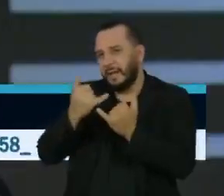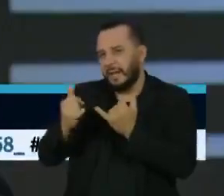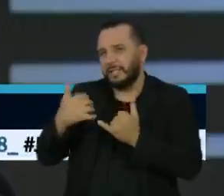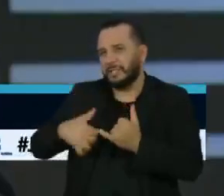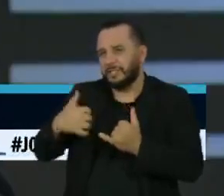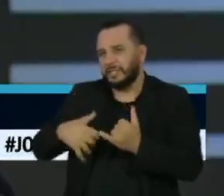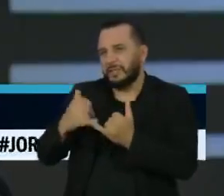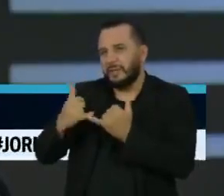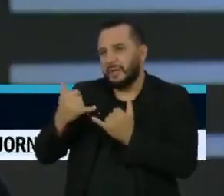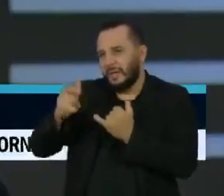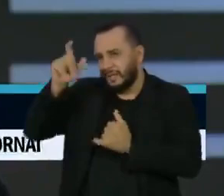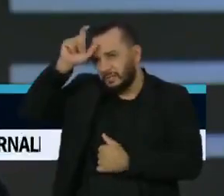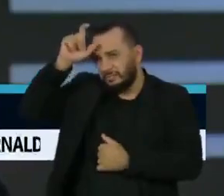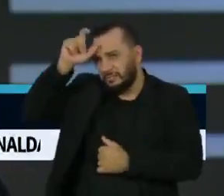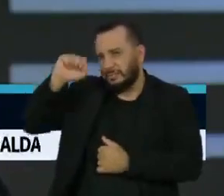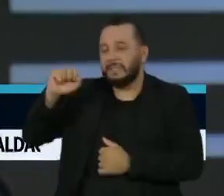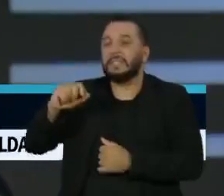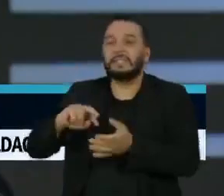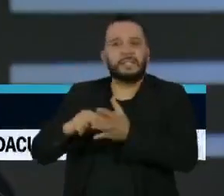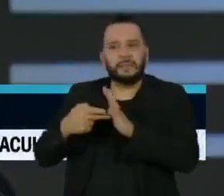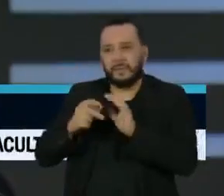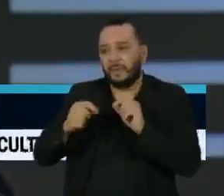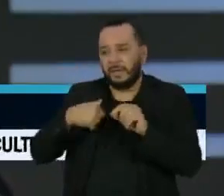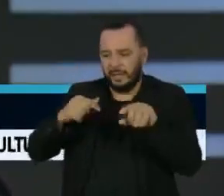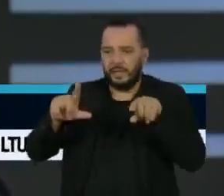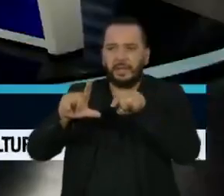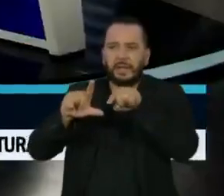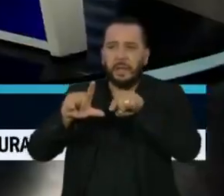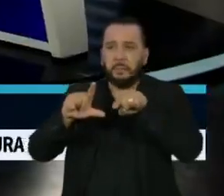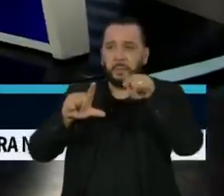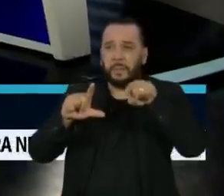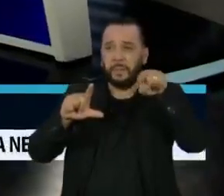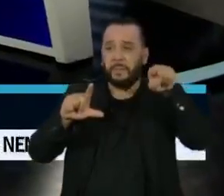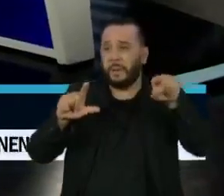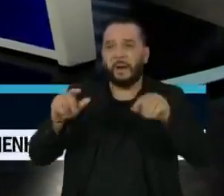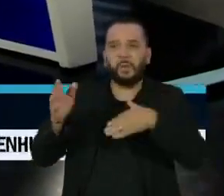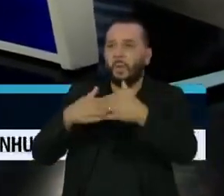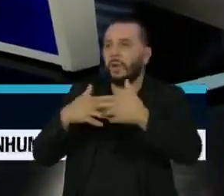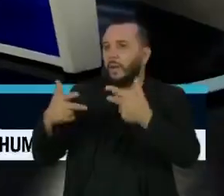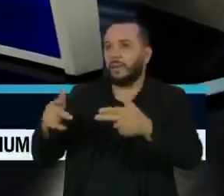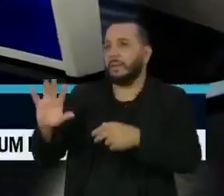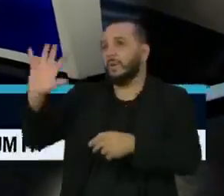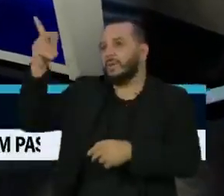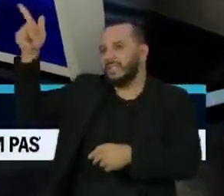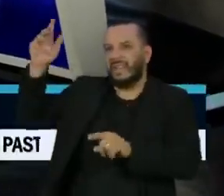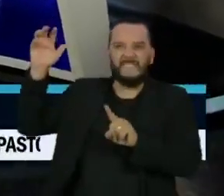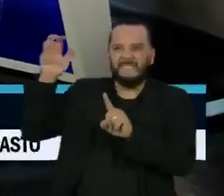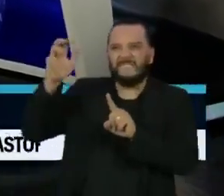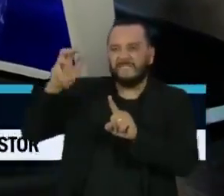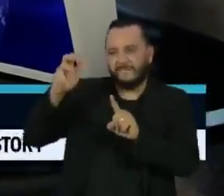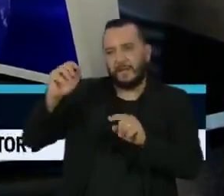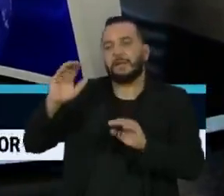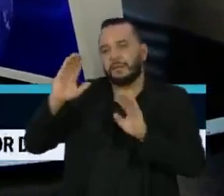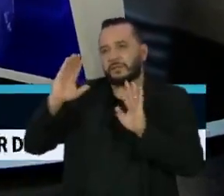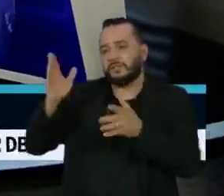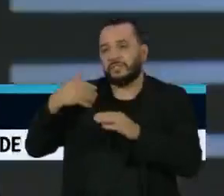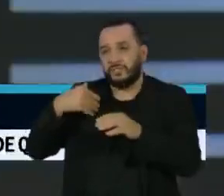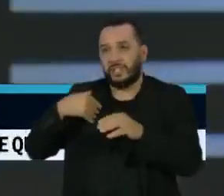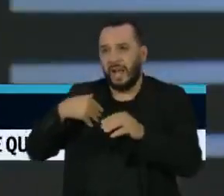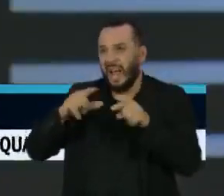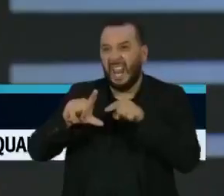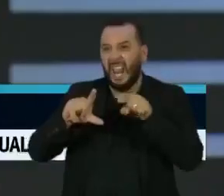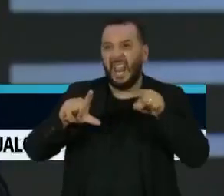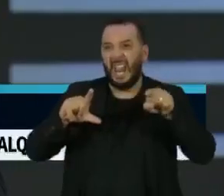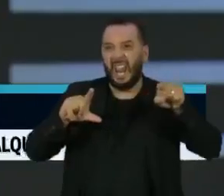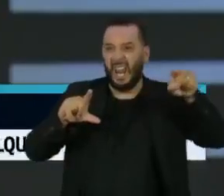volatilidade é sinal de nervosismo no mercado acontece alguma coisa lá fora se multiplica por três o efeito aqui dentro Brasil sem nervosismo